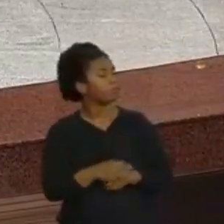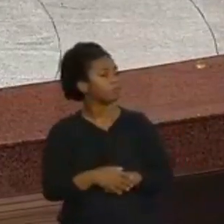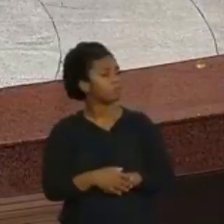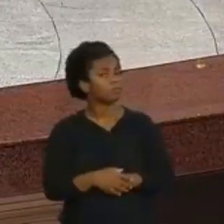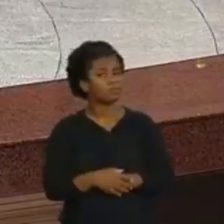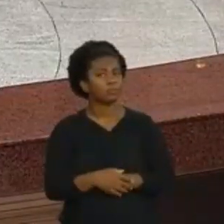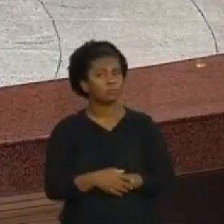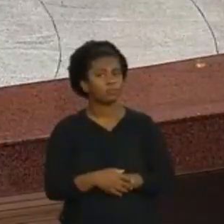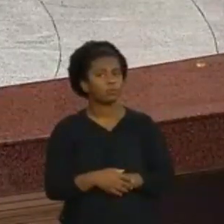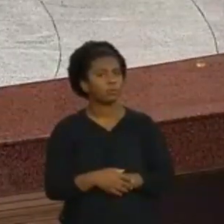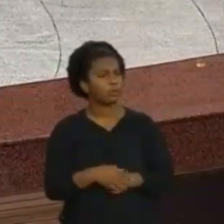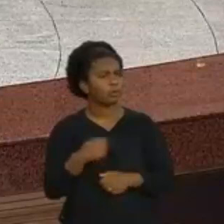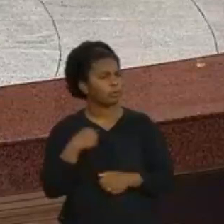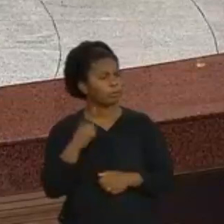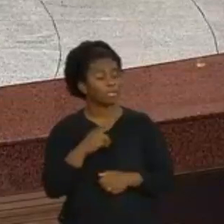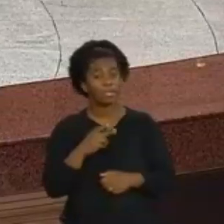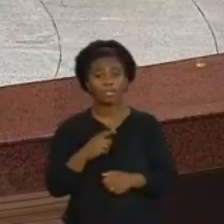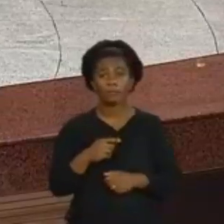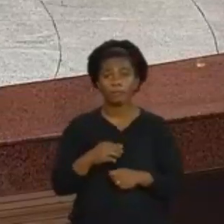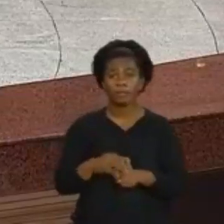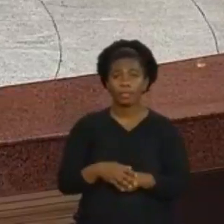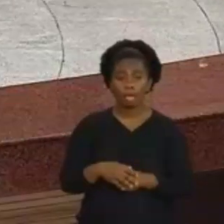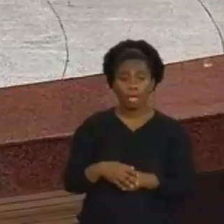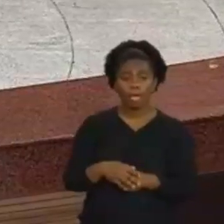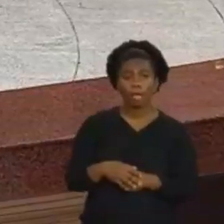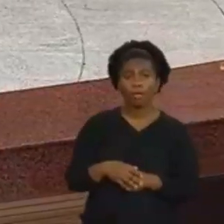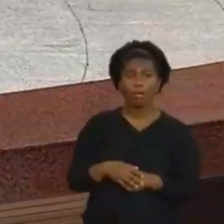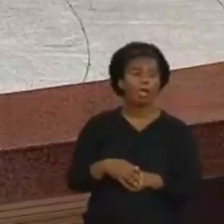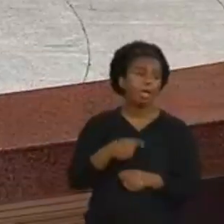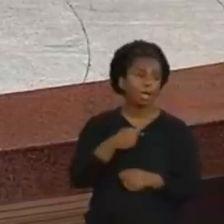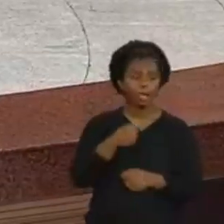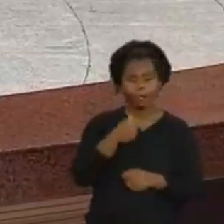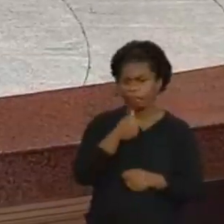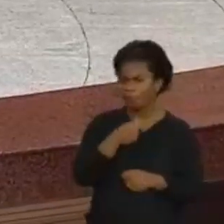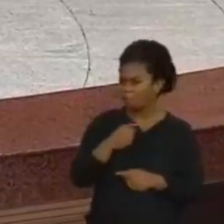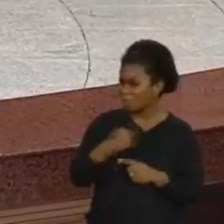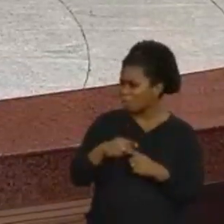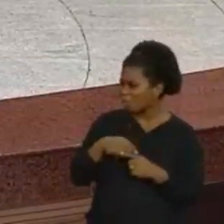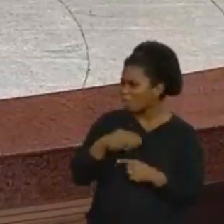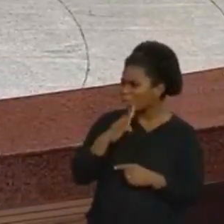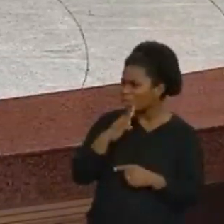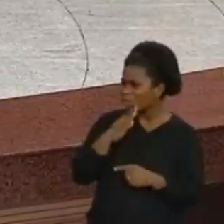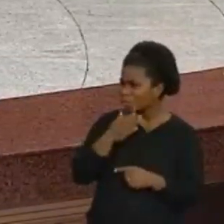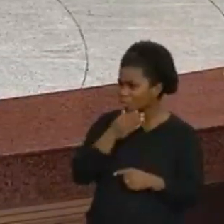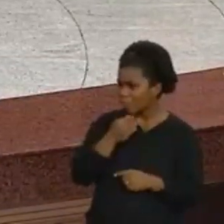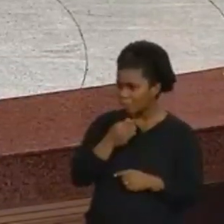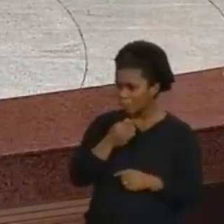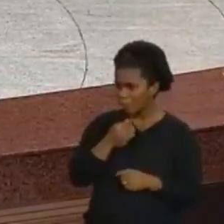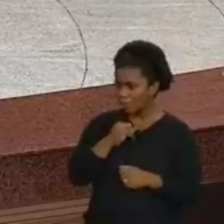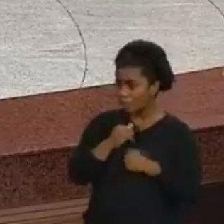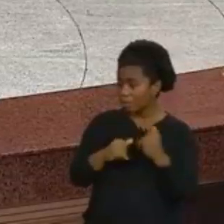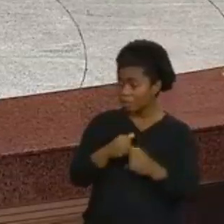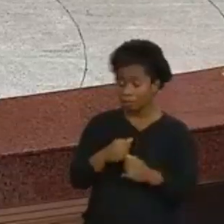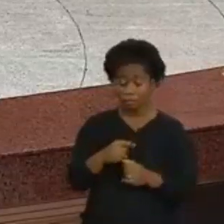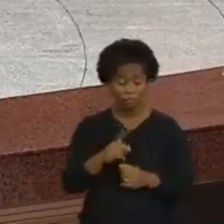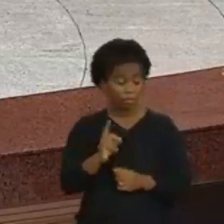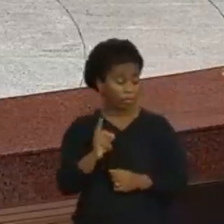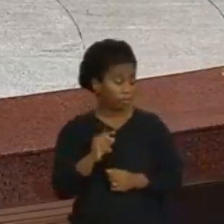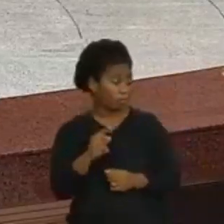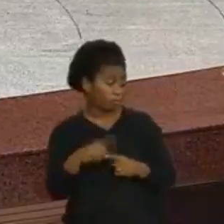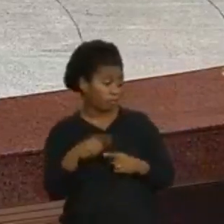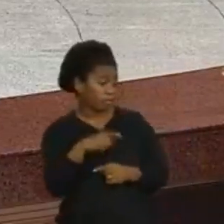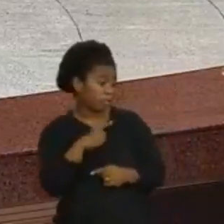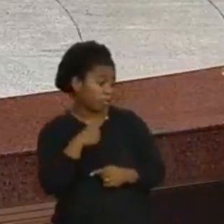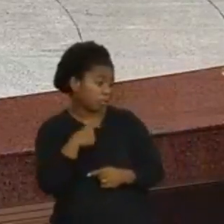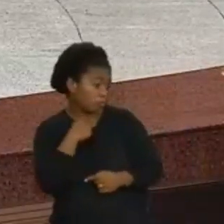A gente fala logo: não. Mas por quê? Porque eu conheci na internet? Não, porque você está em dúvida. Pior do que conhecer na internet é você estar com dúvida.